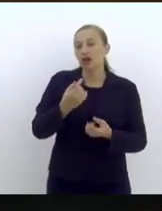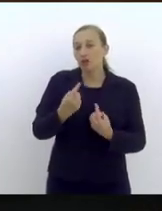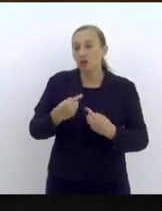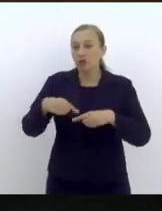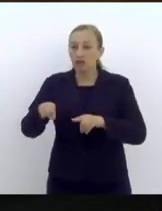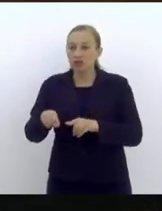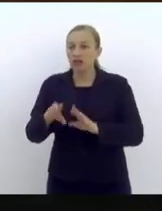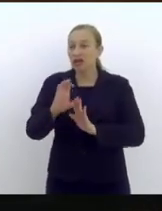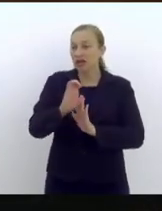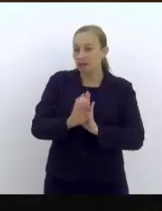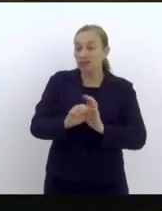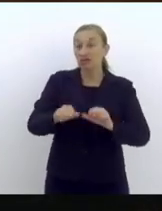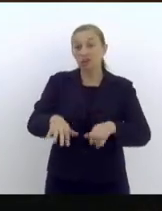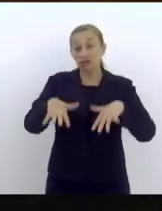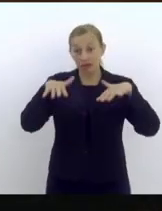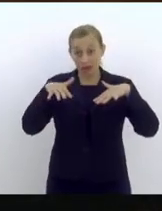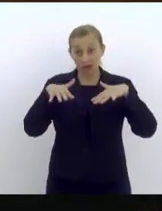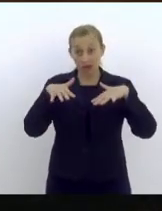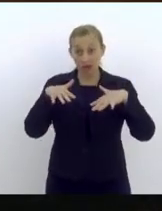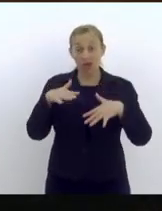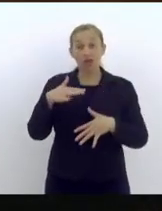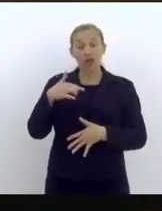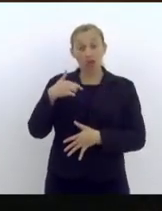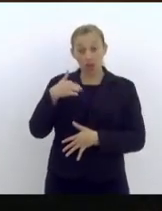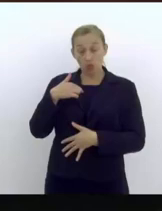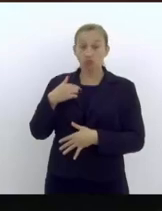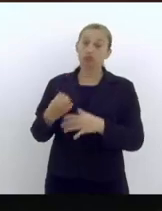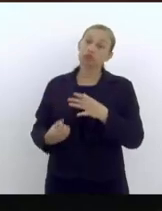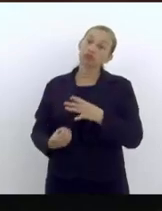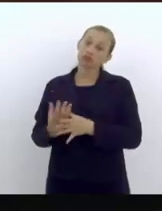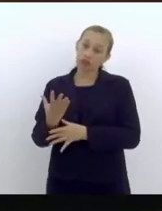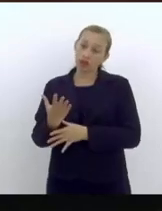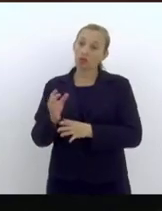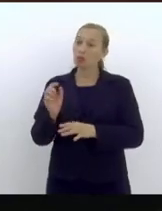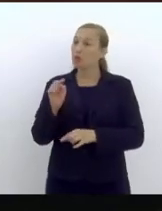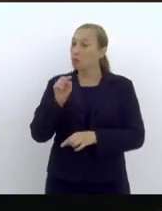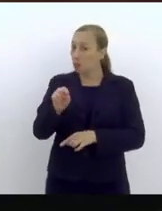a emenda de plenário que eu sou autor